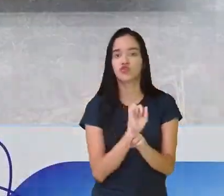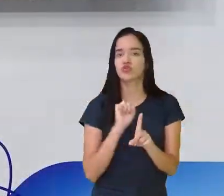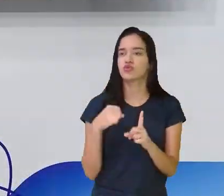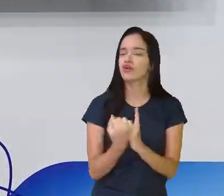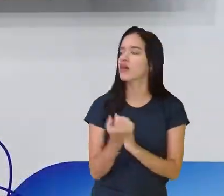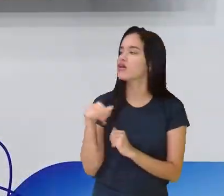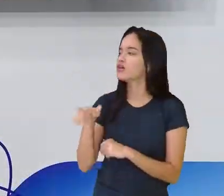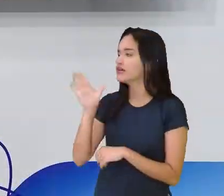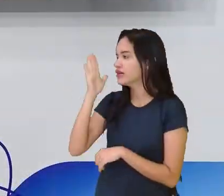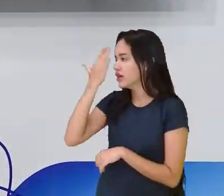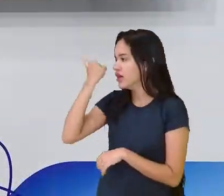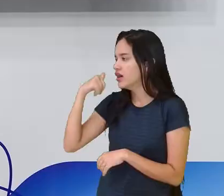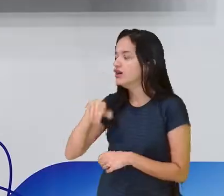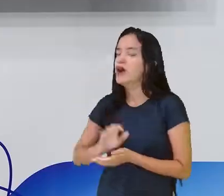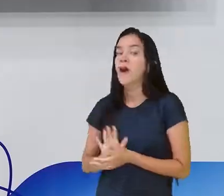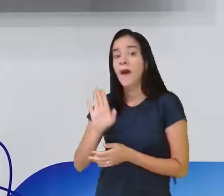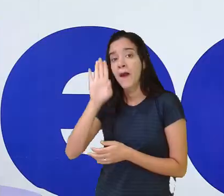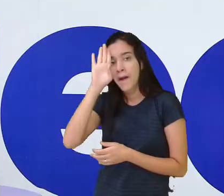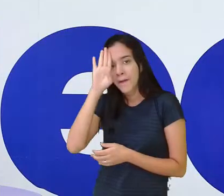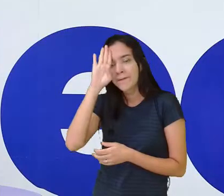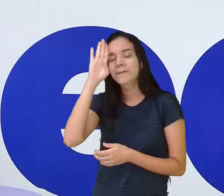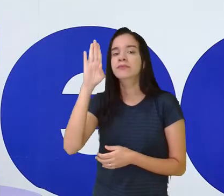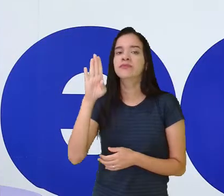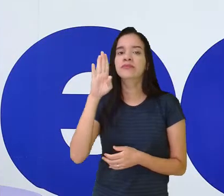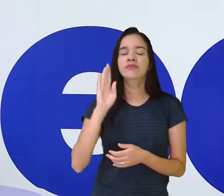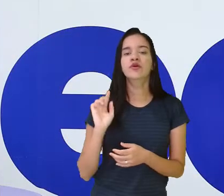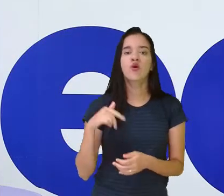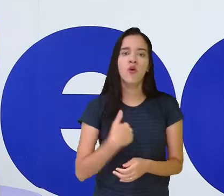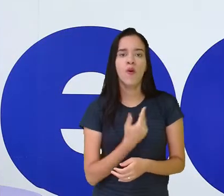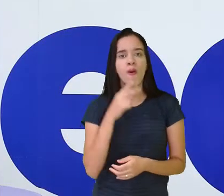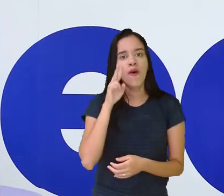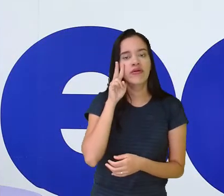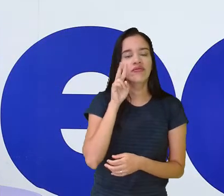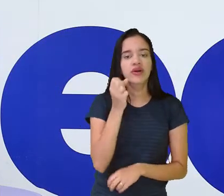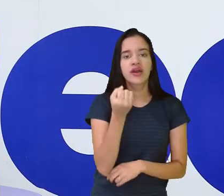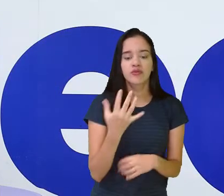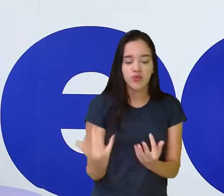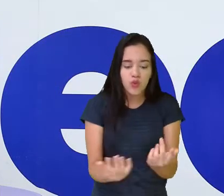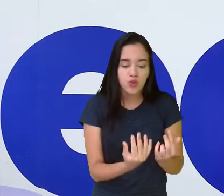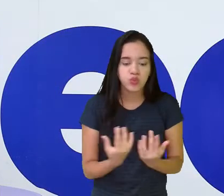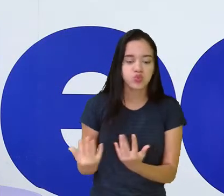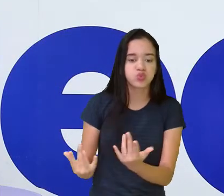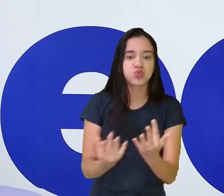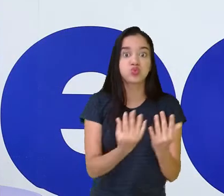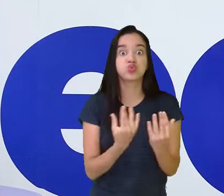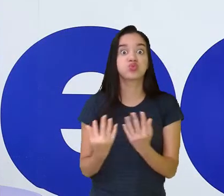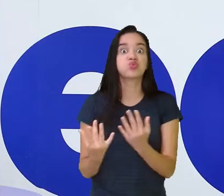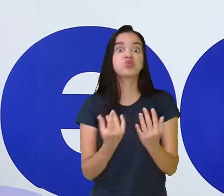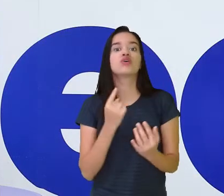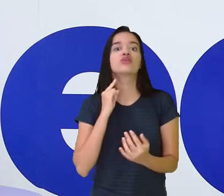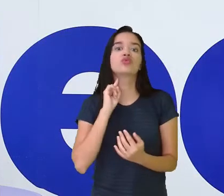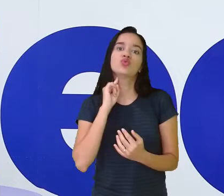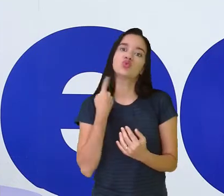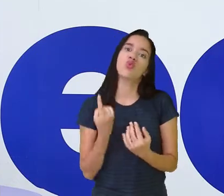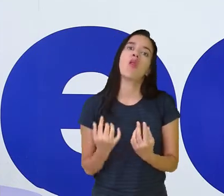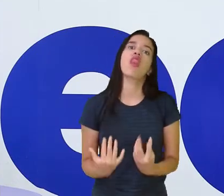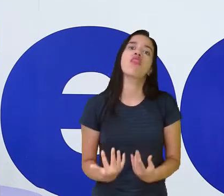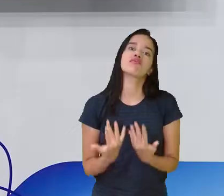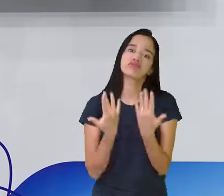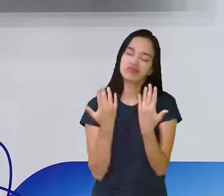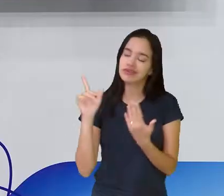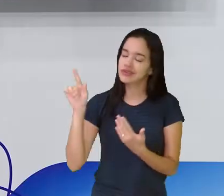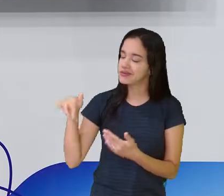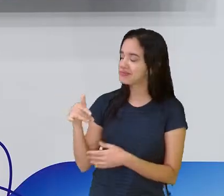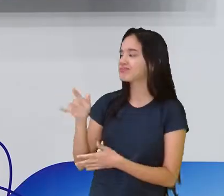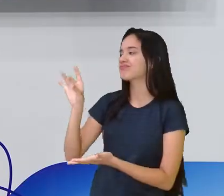Será que você sabe qual é? Principalmente, a gente vê muita queimada, assim, a questão do lixo. Isso,